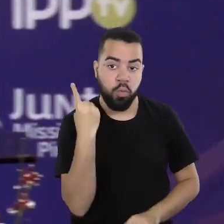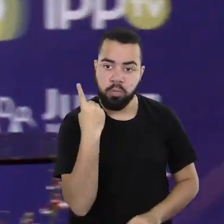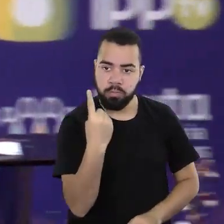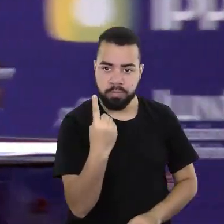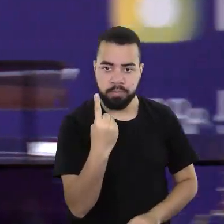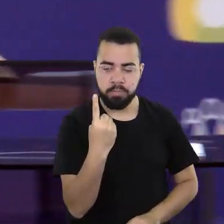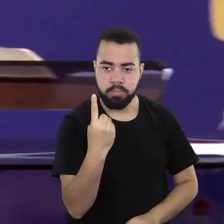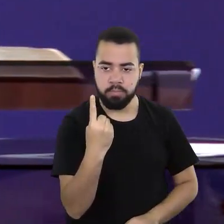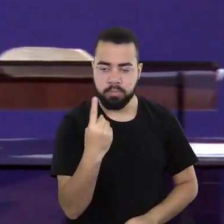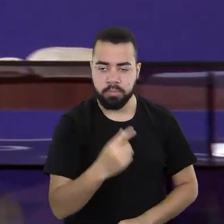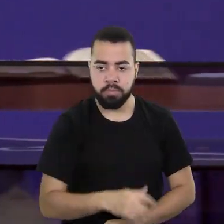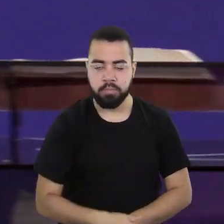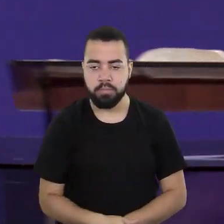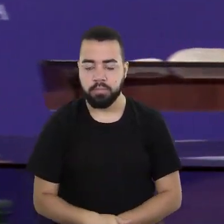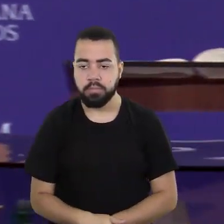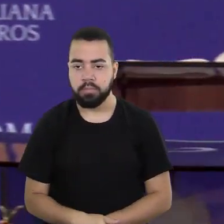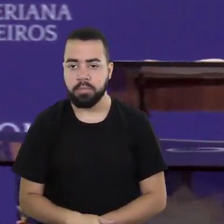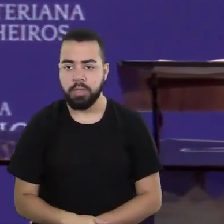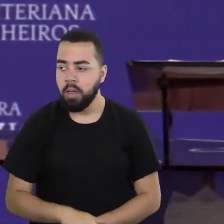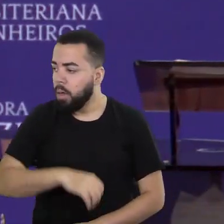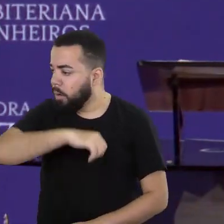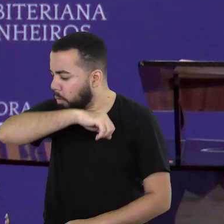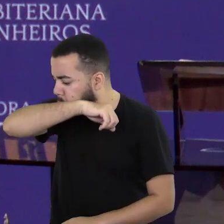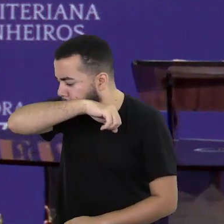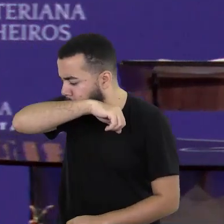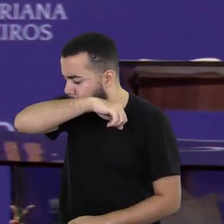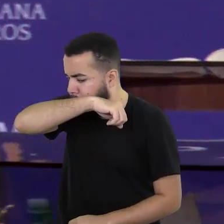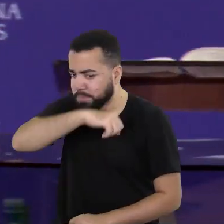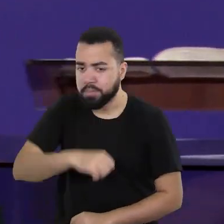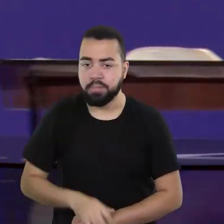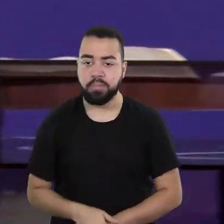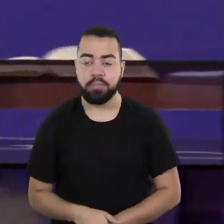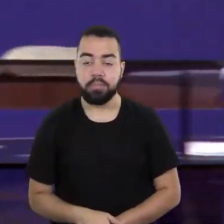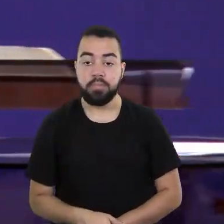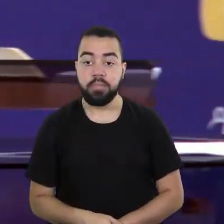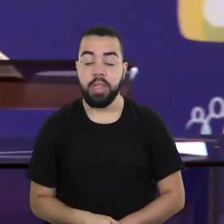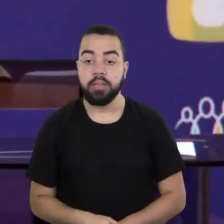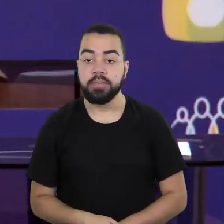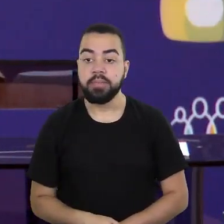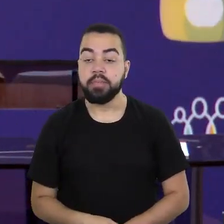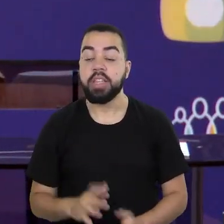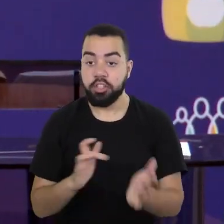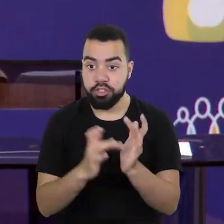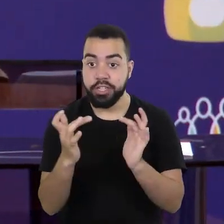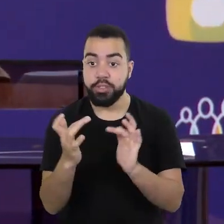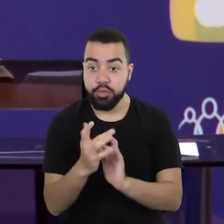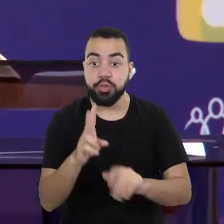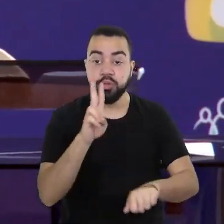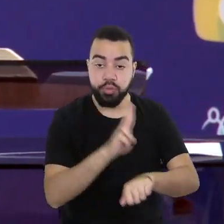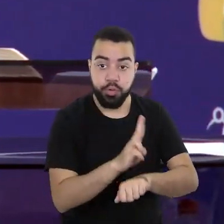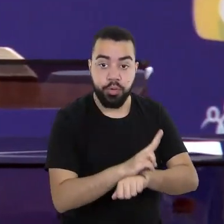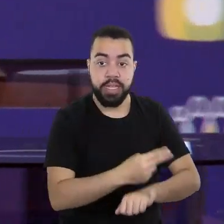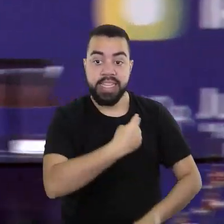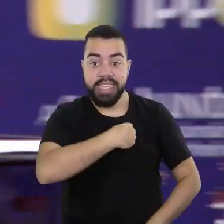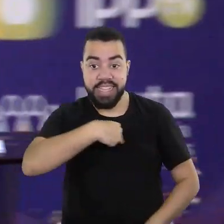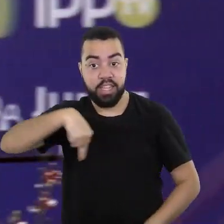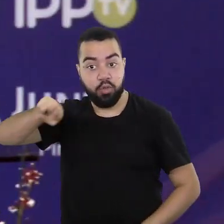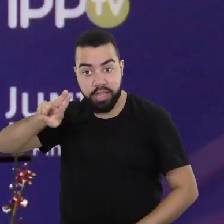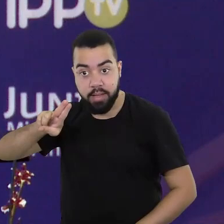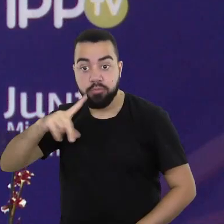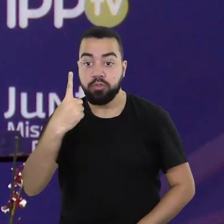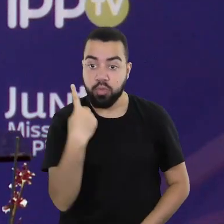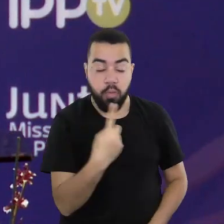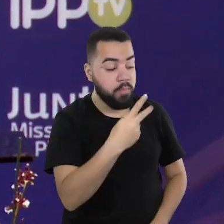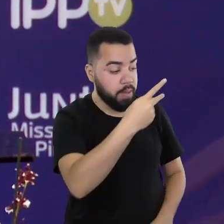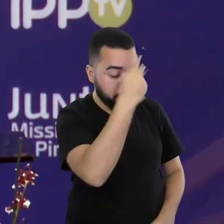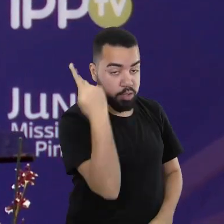generosidade começa com uma pessoa. Jesus tratou Nicodemos como uma pessoa. Jesus tratou da mulher samaritana como uma